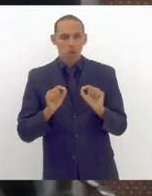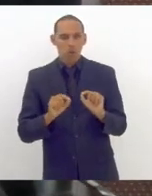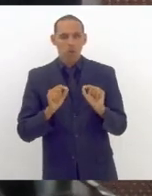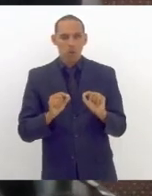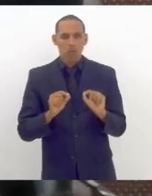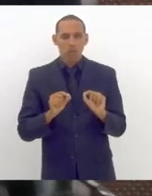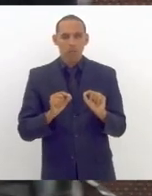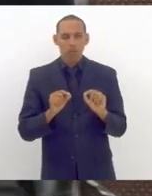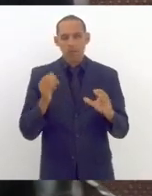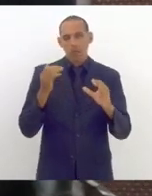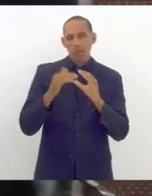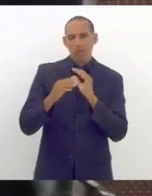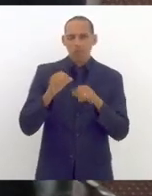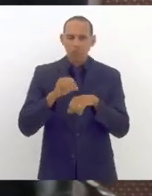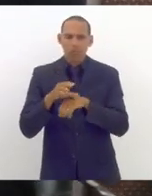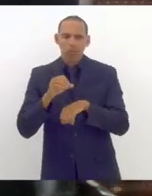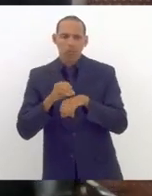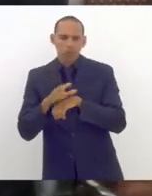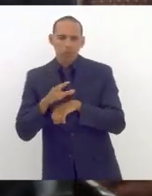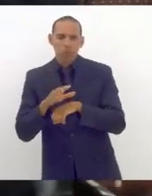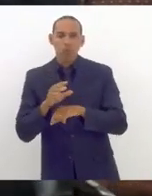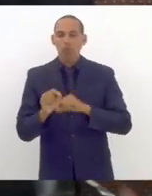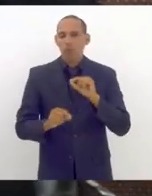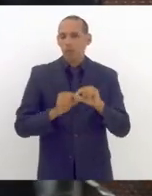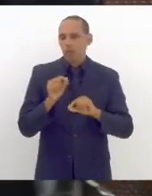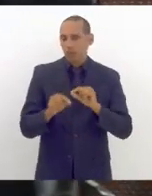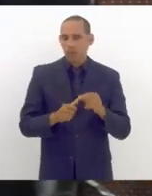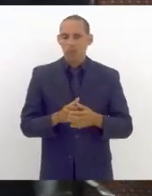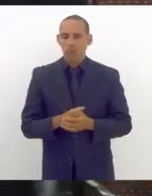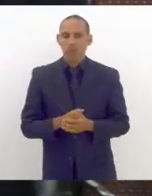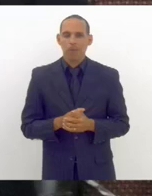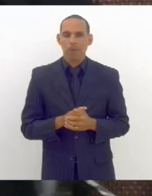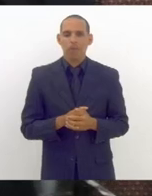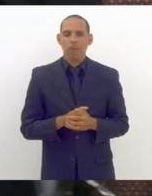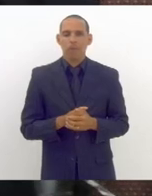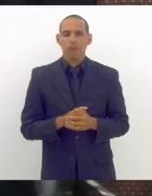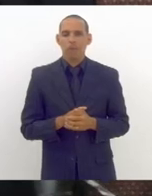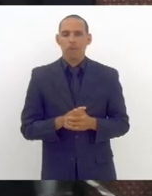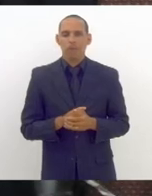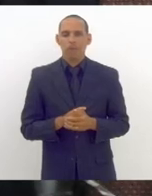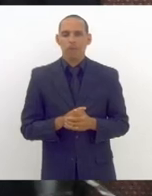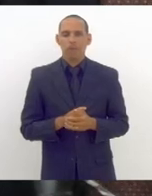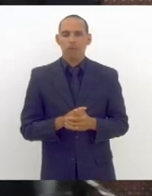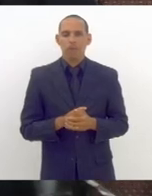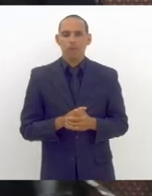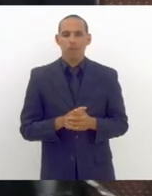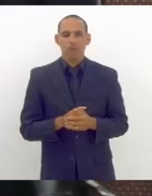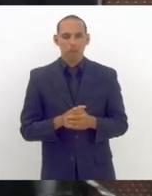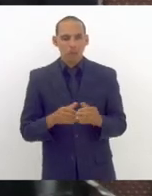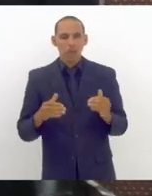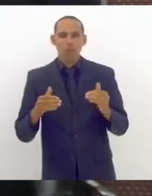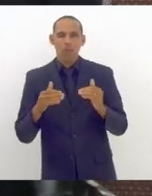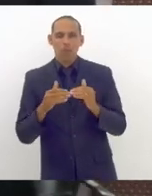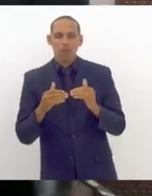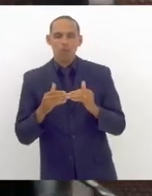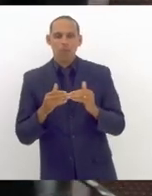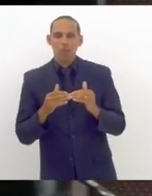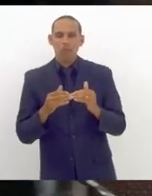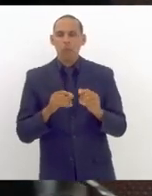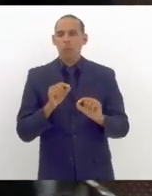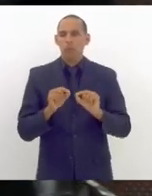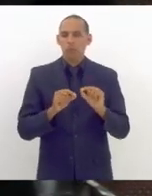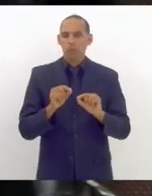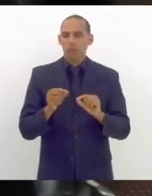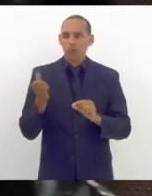minha sugestão já que como bem disso vossa excelência ratificando as palavras do prefeito Eduardo Paes no sentido de